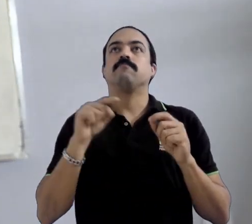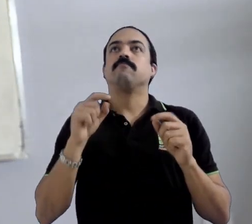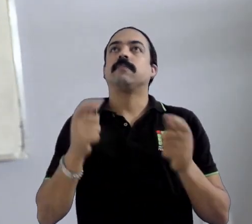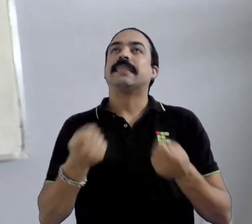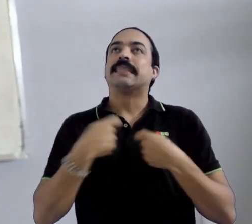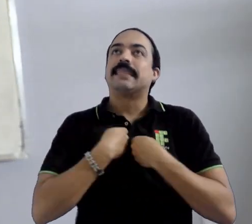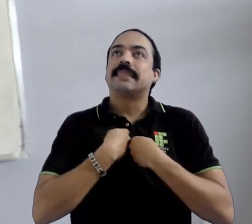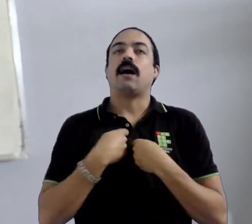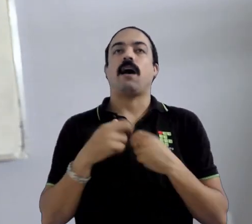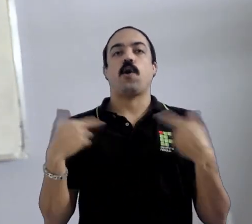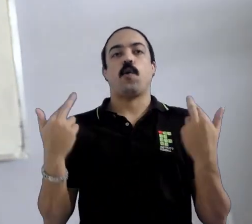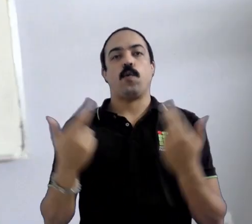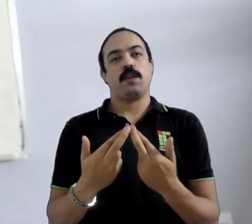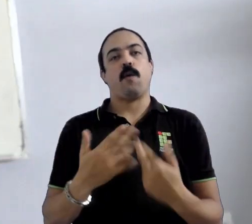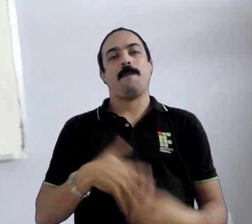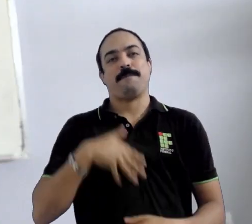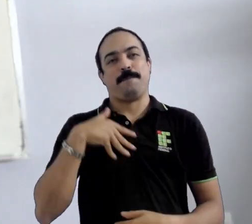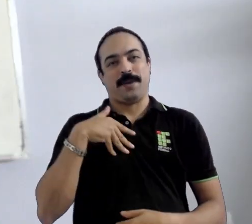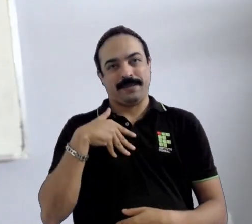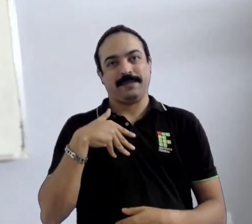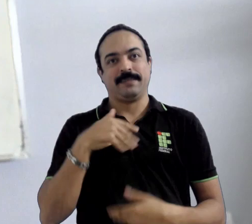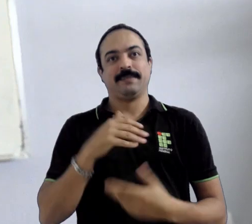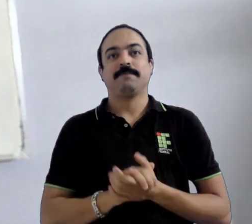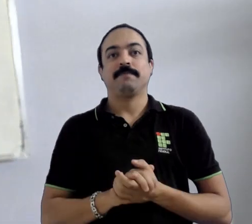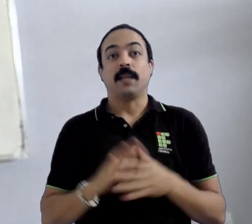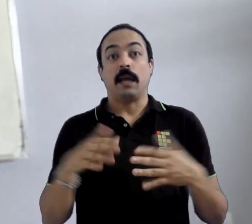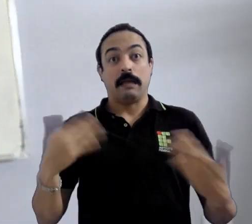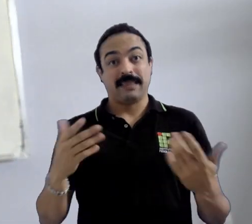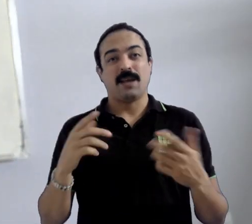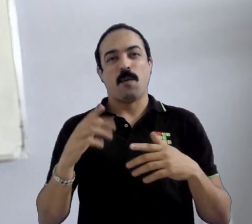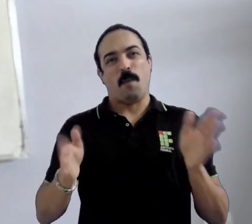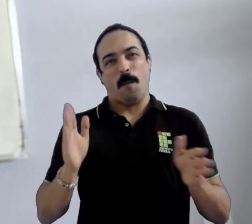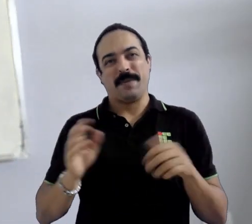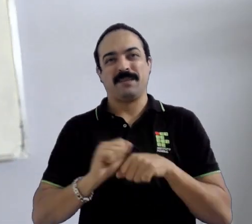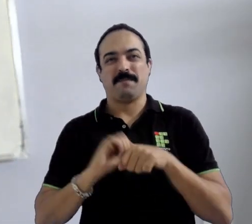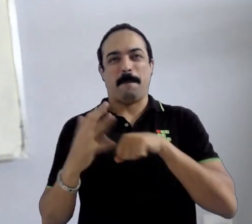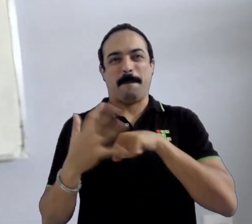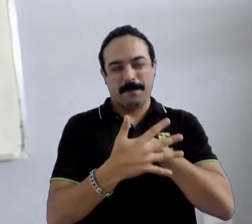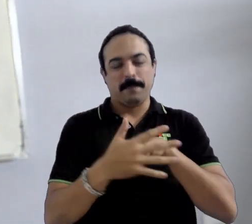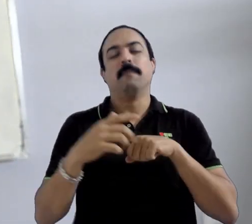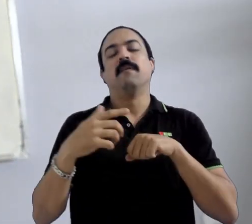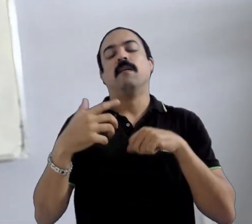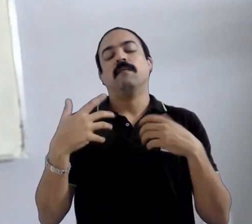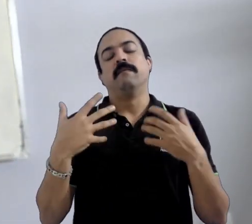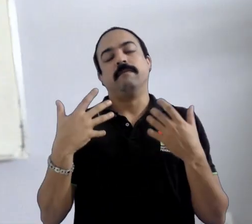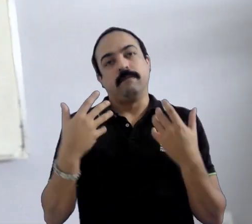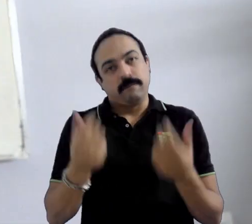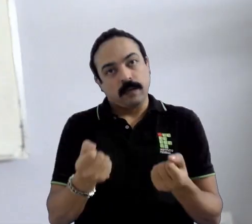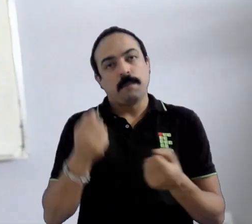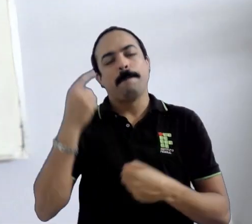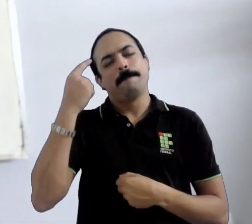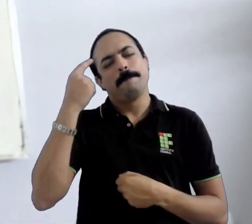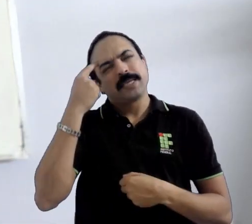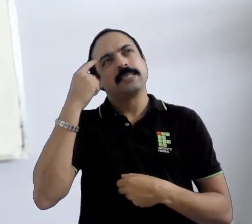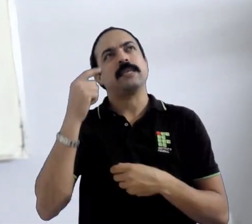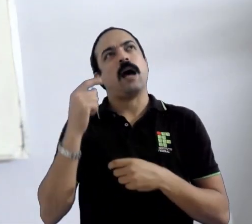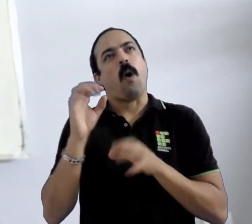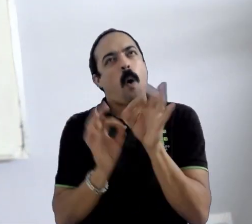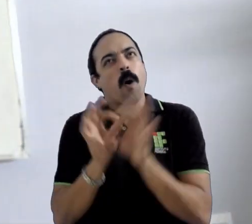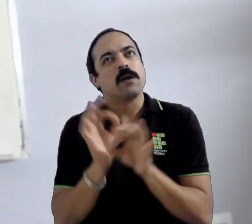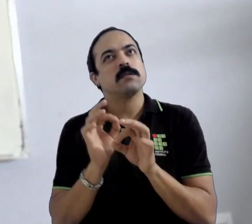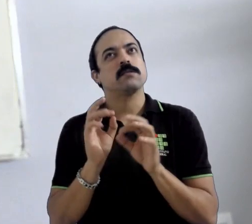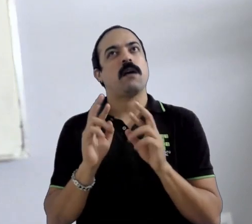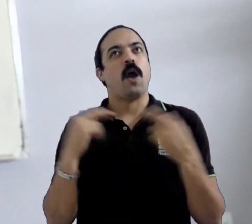ser prazerosa ou não. E aí, pessoal, nesse período de pandemia, vamos pensar bem em como a gente conduz essas